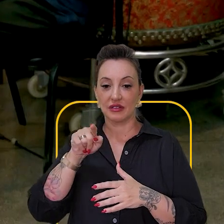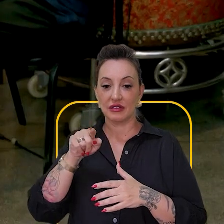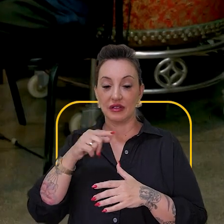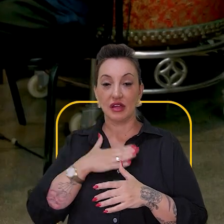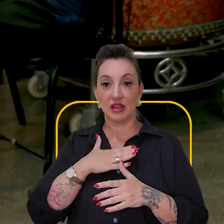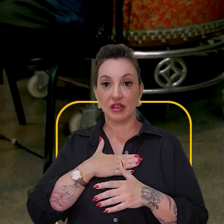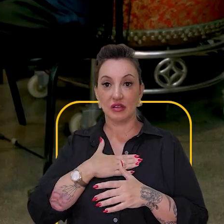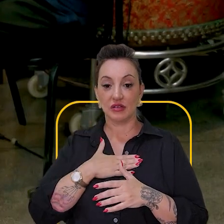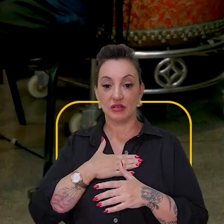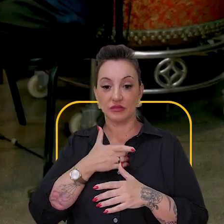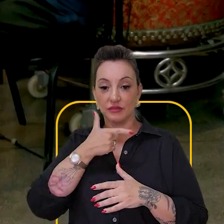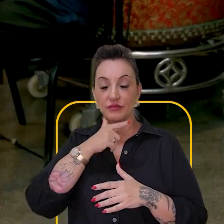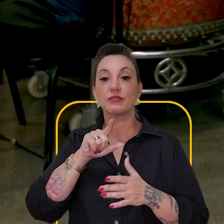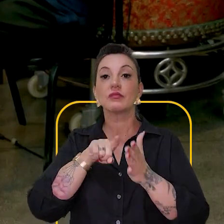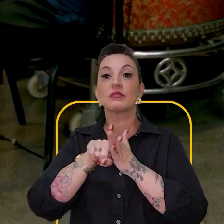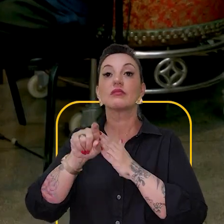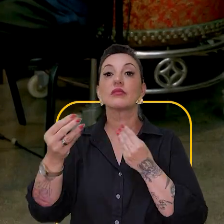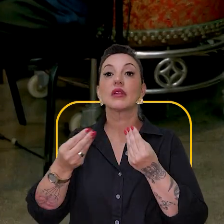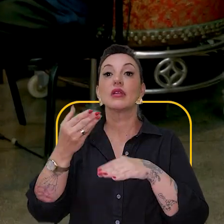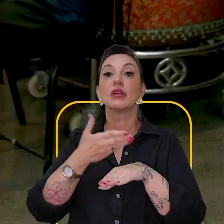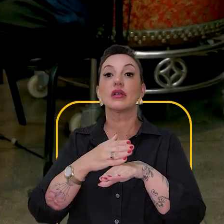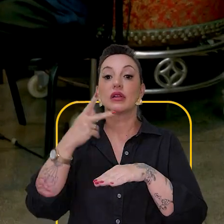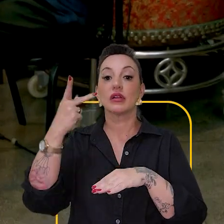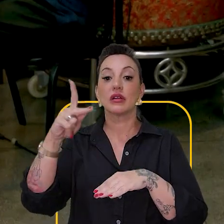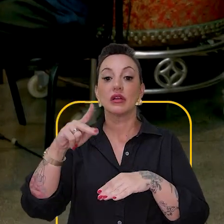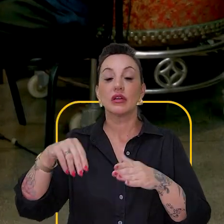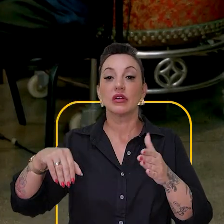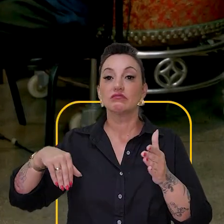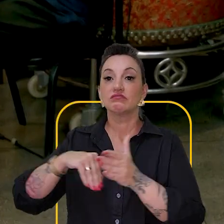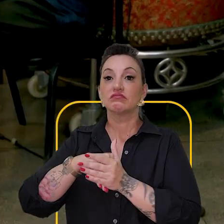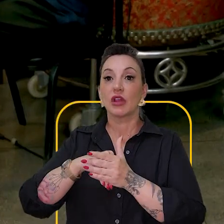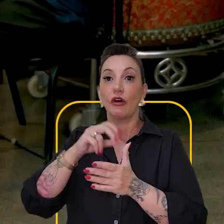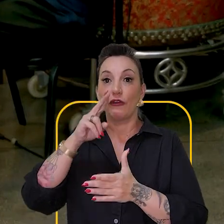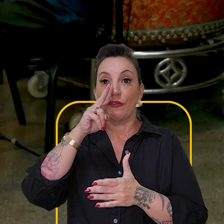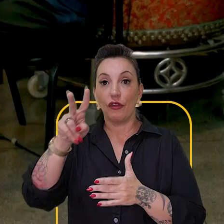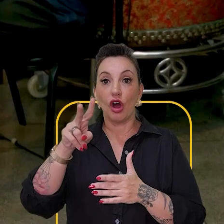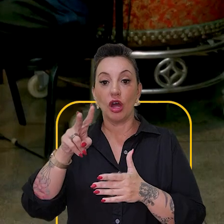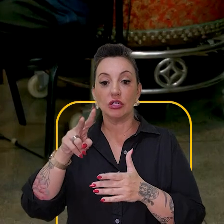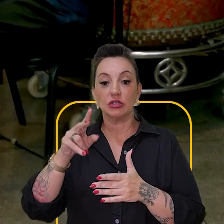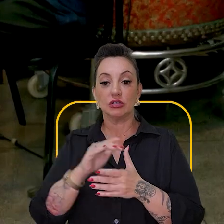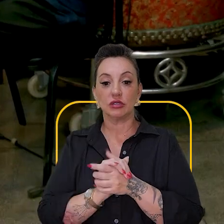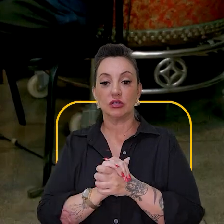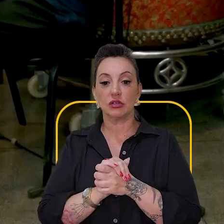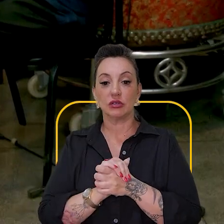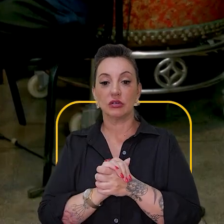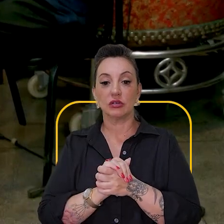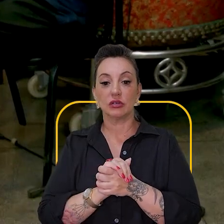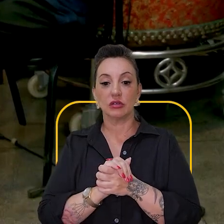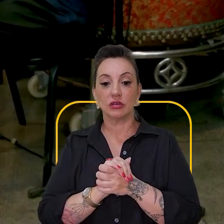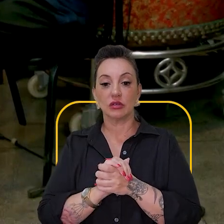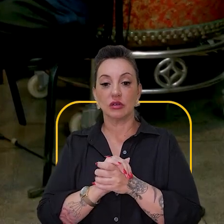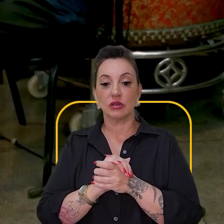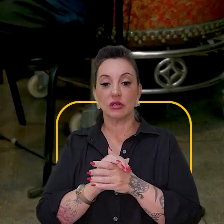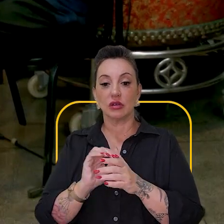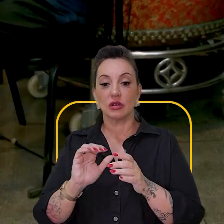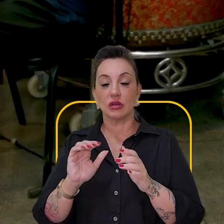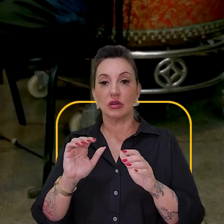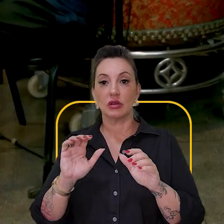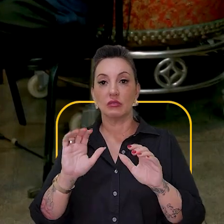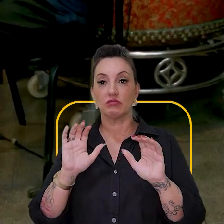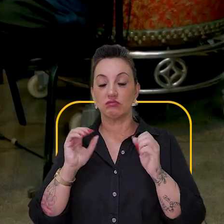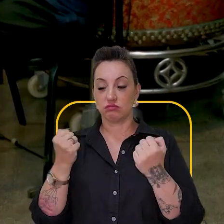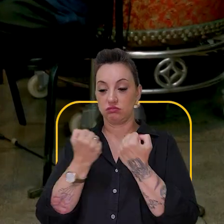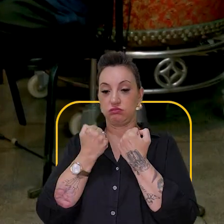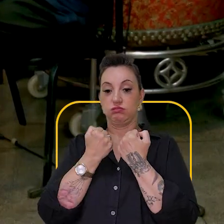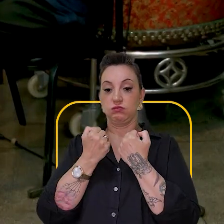instinto aí eu fui atrás do luí para perguntar como é que era o treino dele porque ele tinha um chute muito forte que legal ele dava o chute eu bloqueava eu dava dois